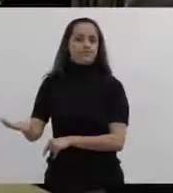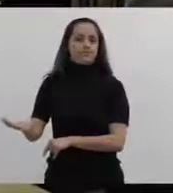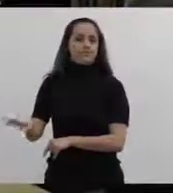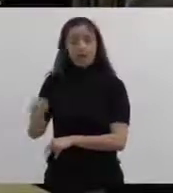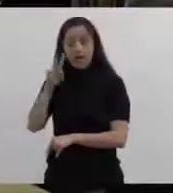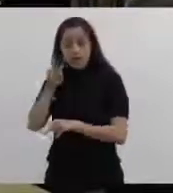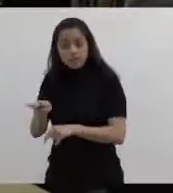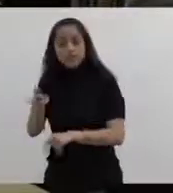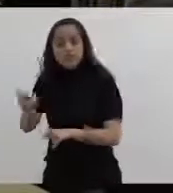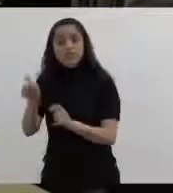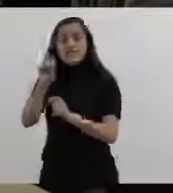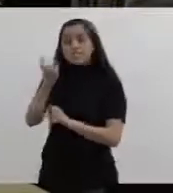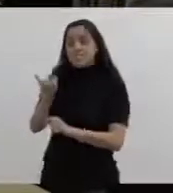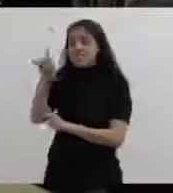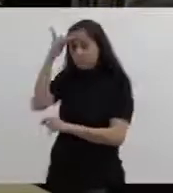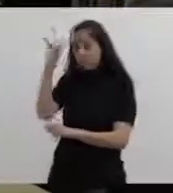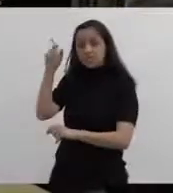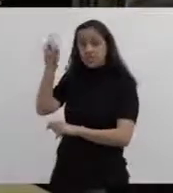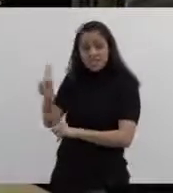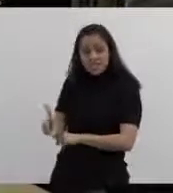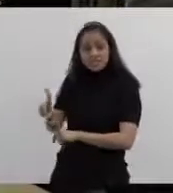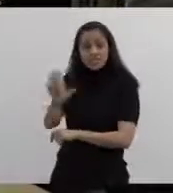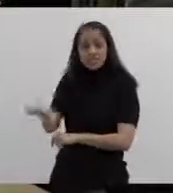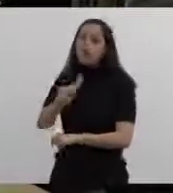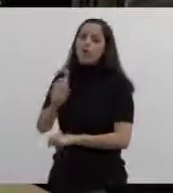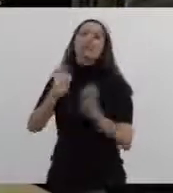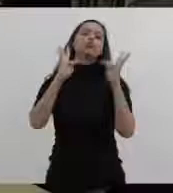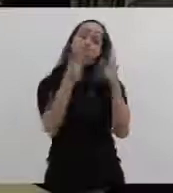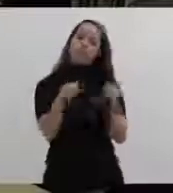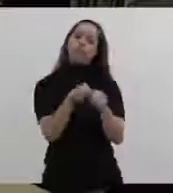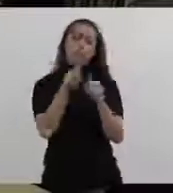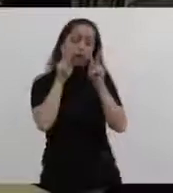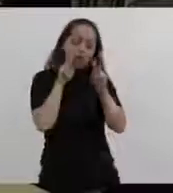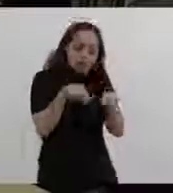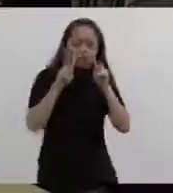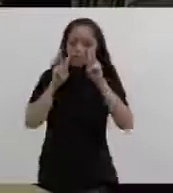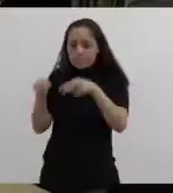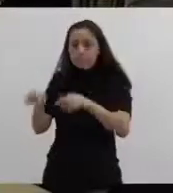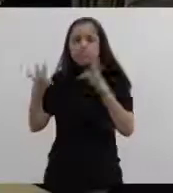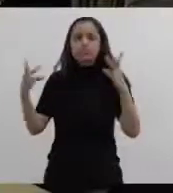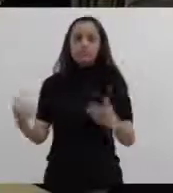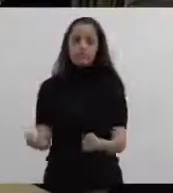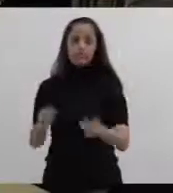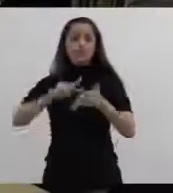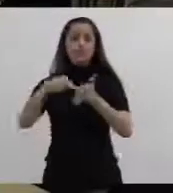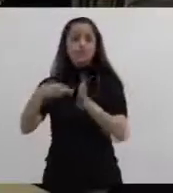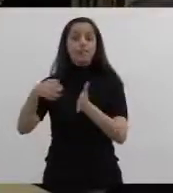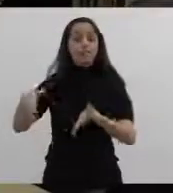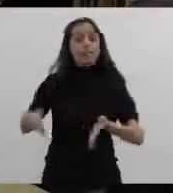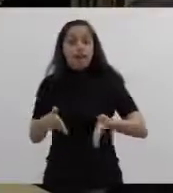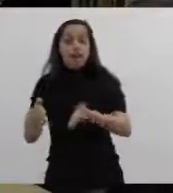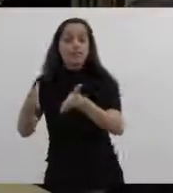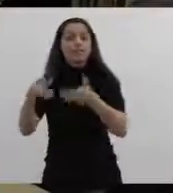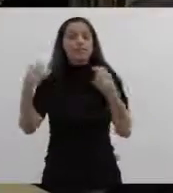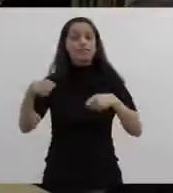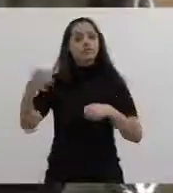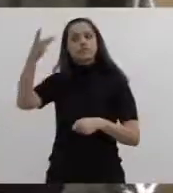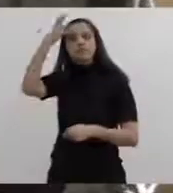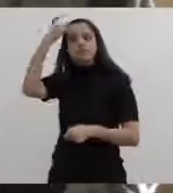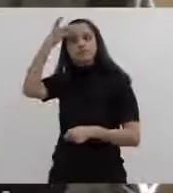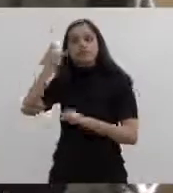estudantes com deficiência, mas com todos. Isso significa uma mudança na mentalidade do professor, que é o mais difícil